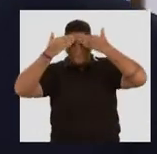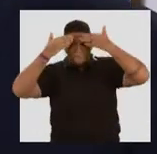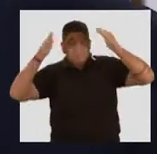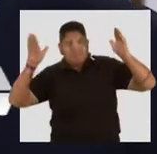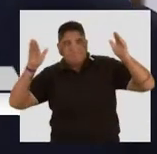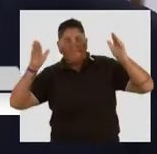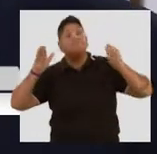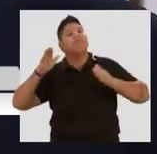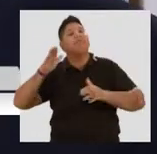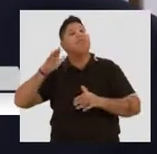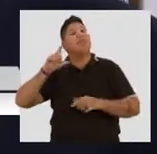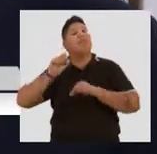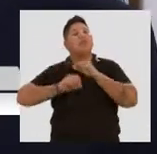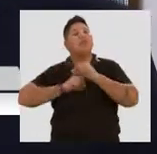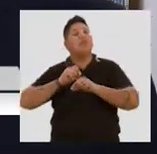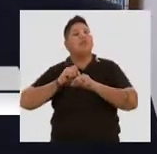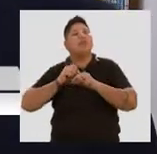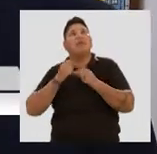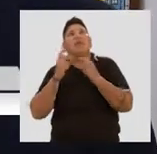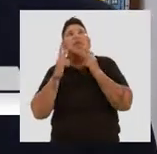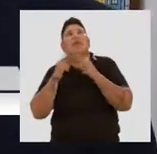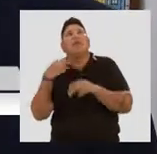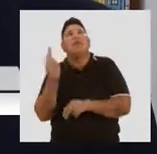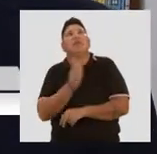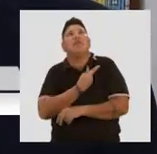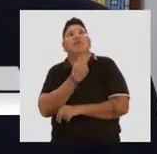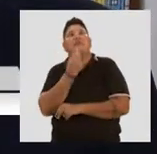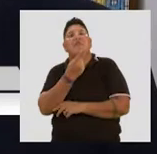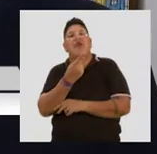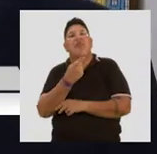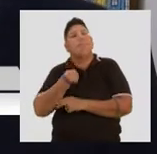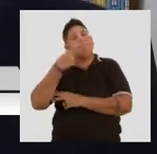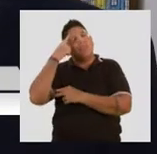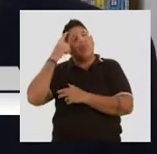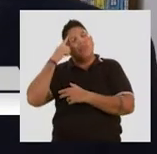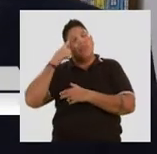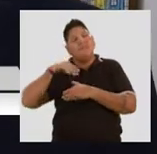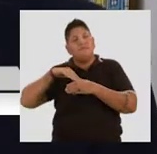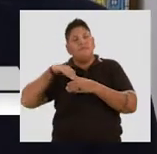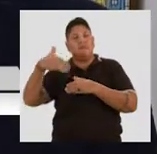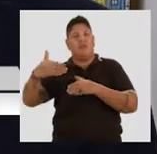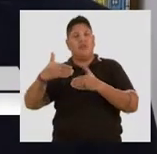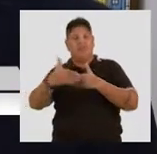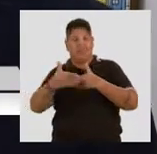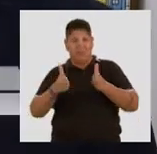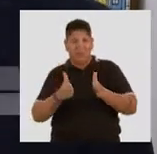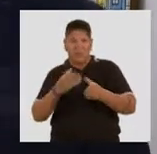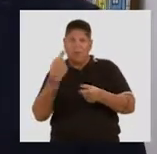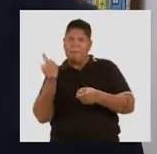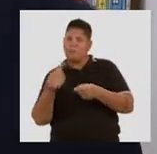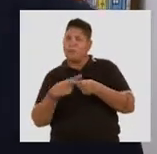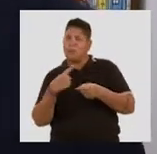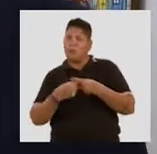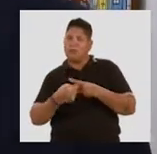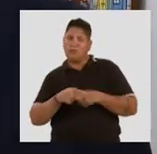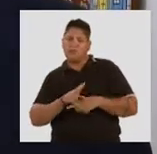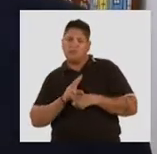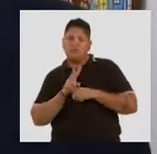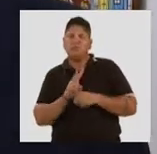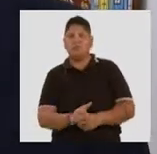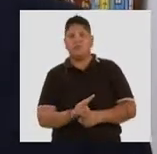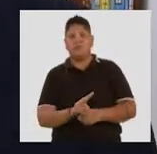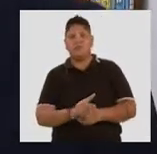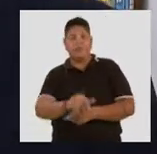abrir a cabeça, né? De, como a gente costuma dizer, pensar fora da caixinha. Por que eu